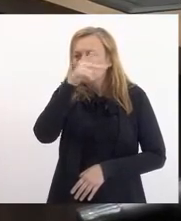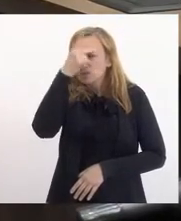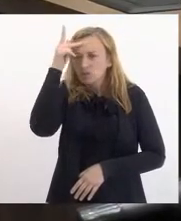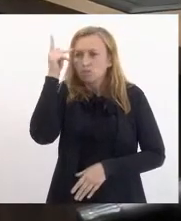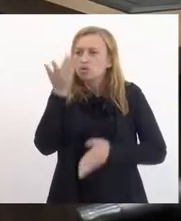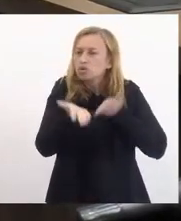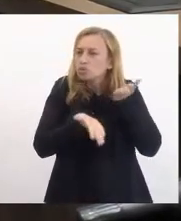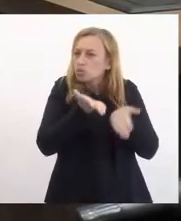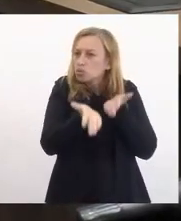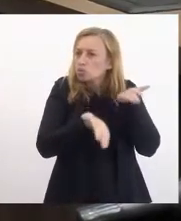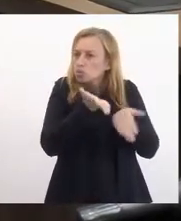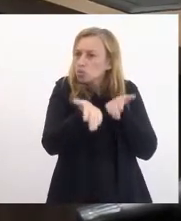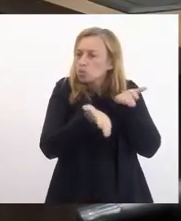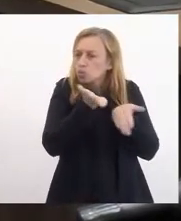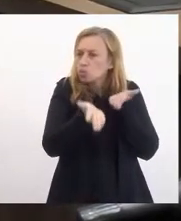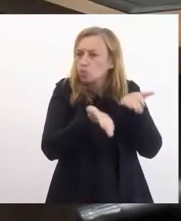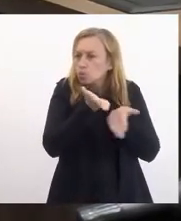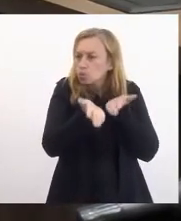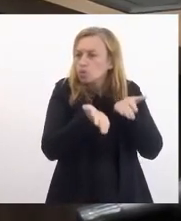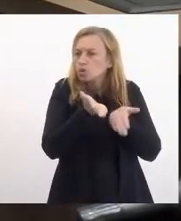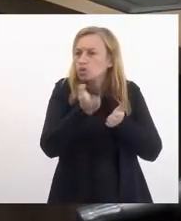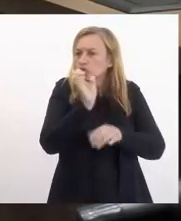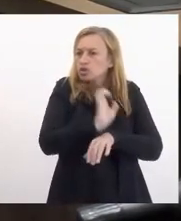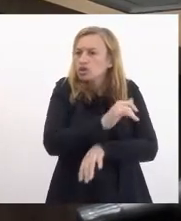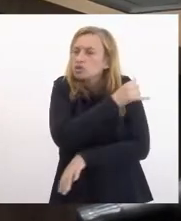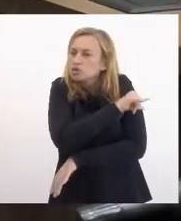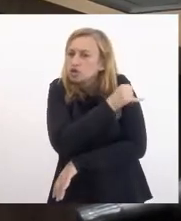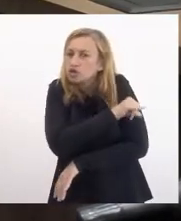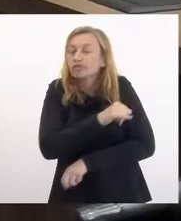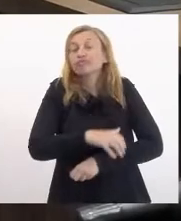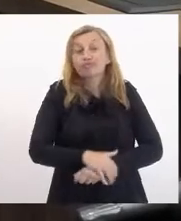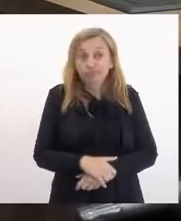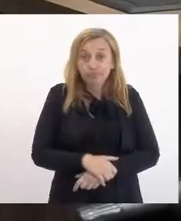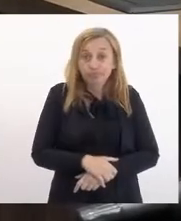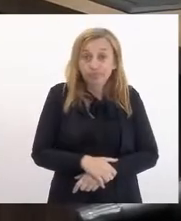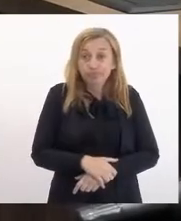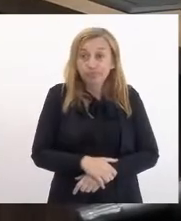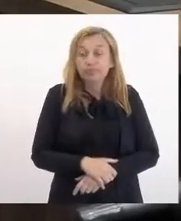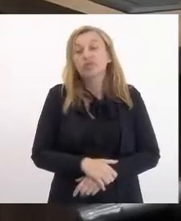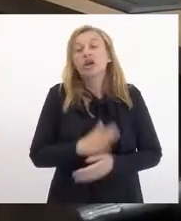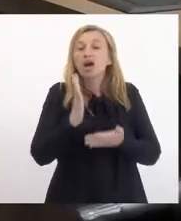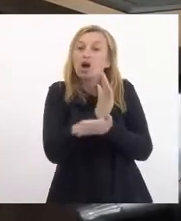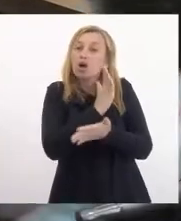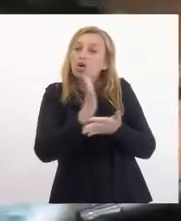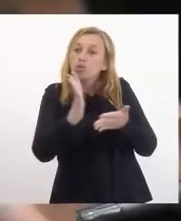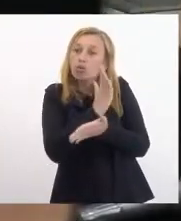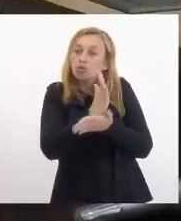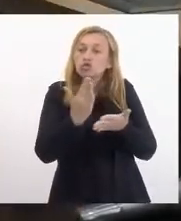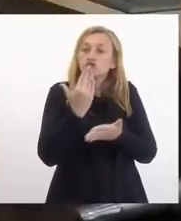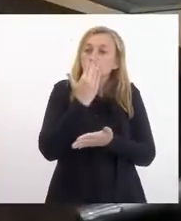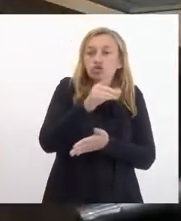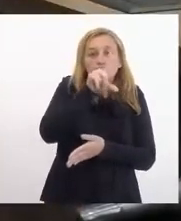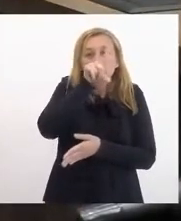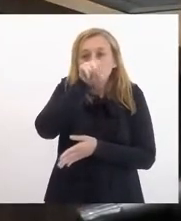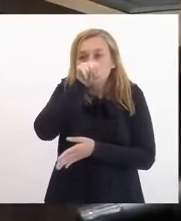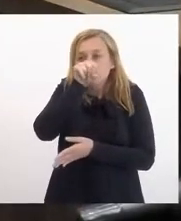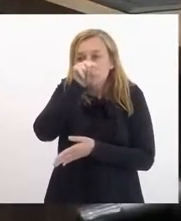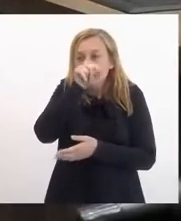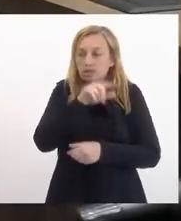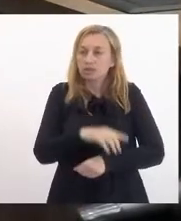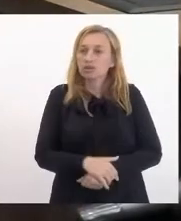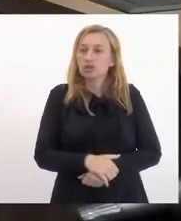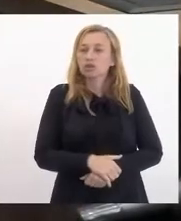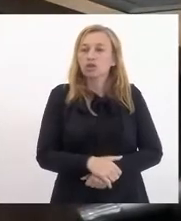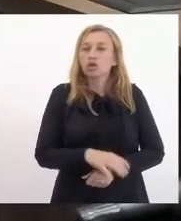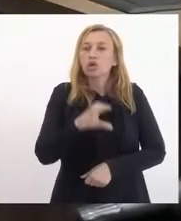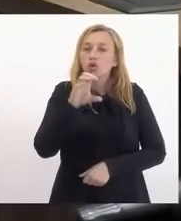é, criadores de pássaros amadores. Determinadas espécimes, como